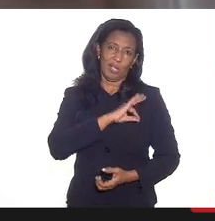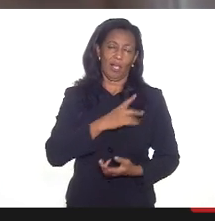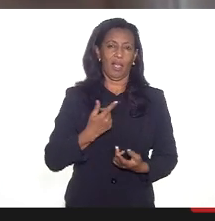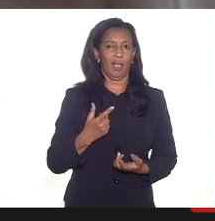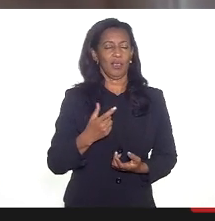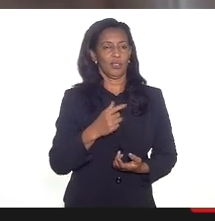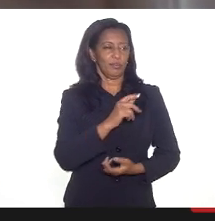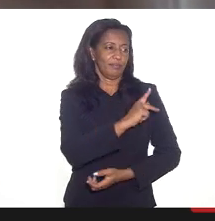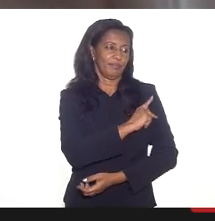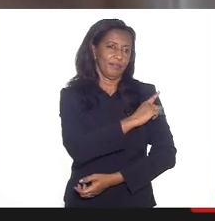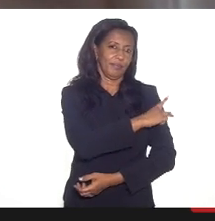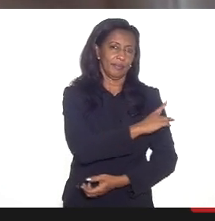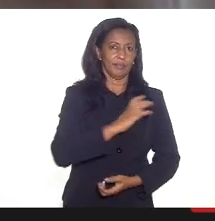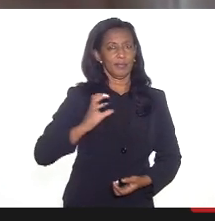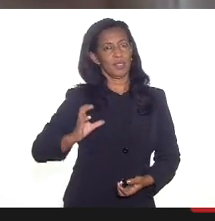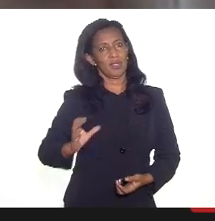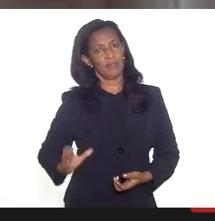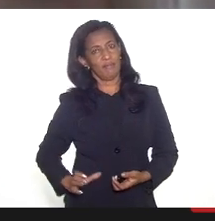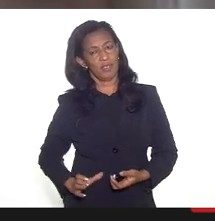policiais civis,